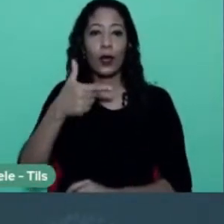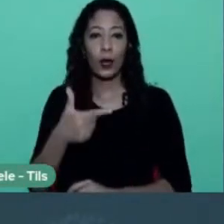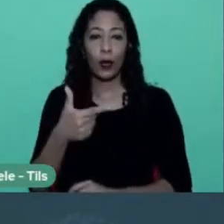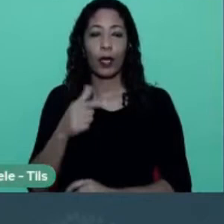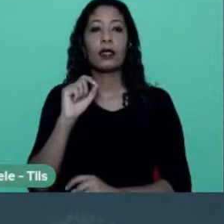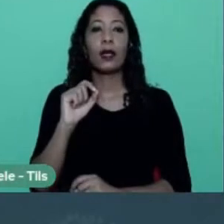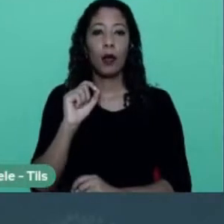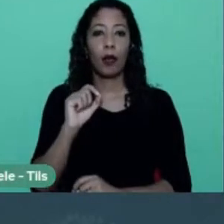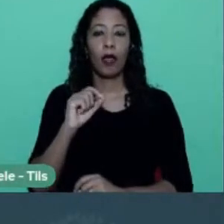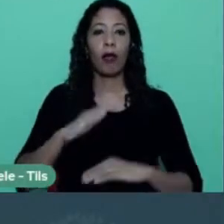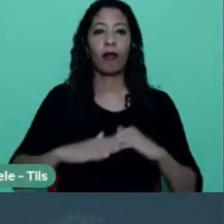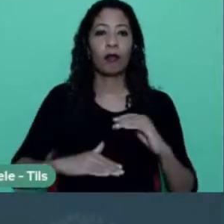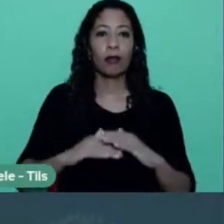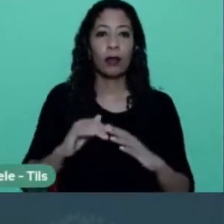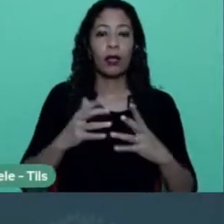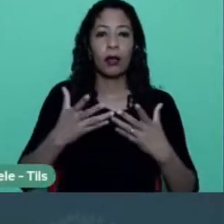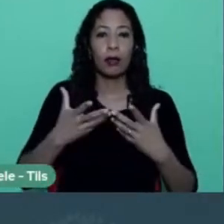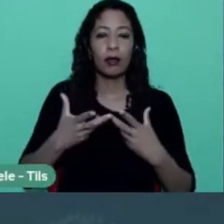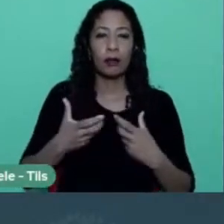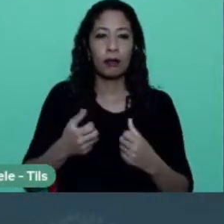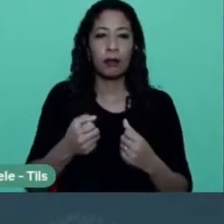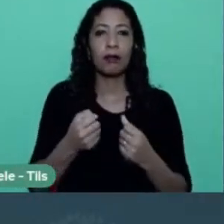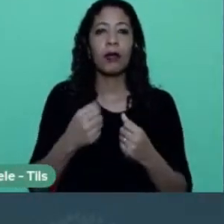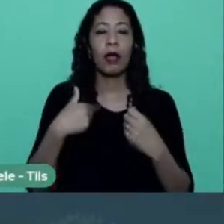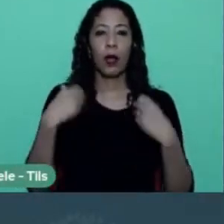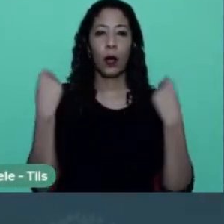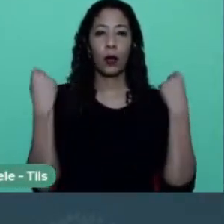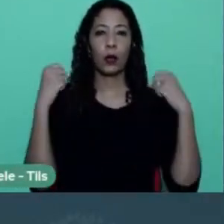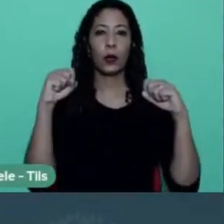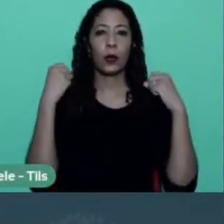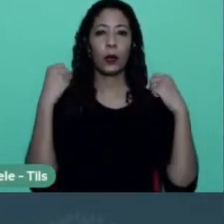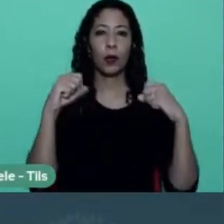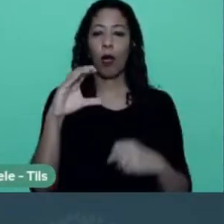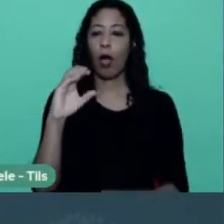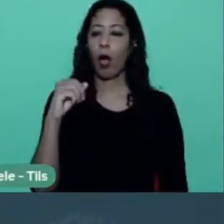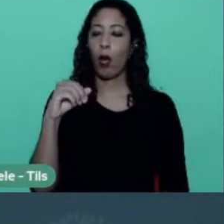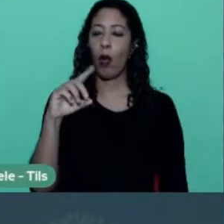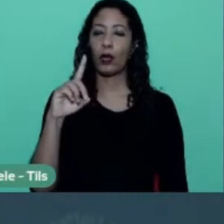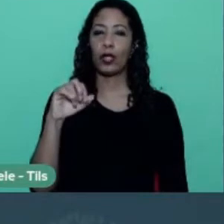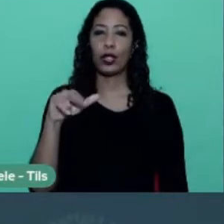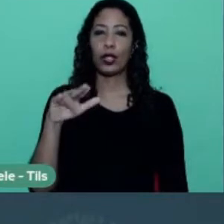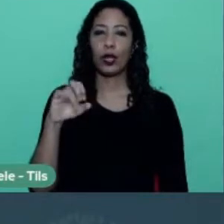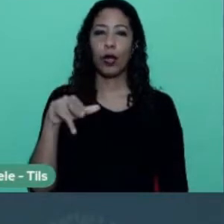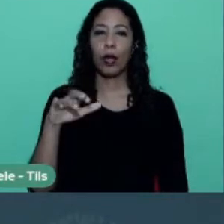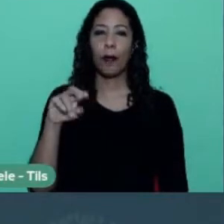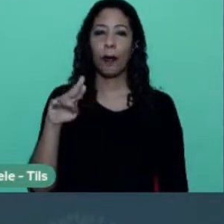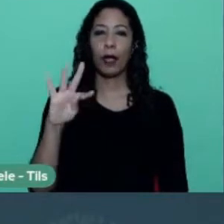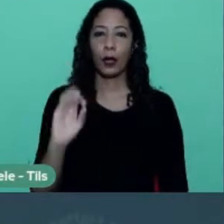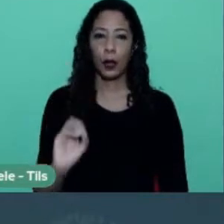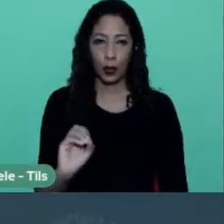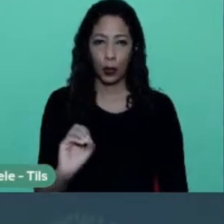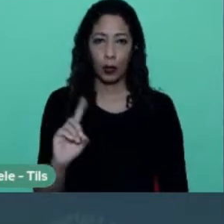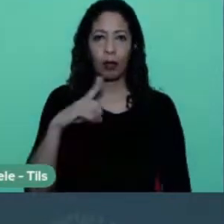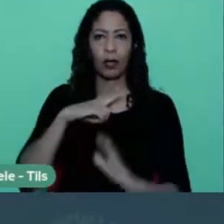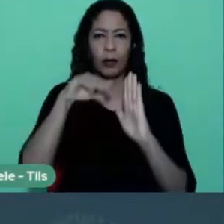gente tem, é o melhor indício de condicionamento que nós podemos ter. Então, aqui os vários estudos observados,